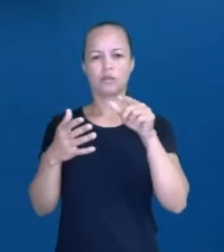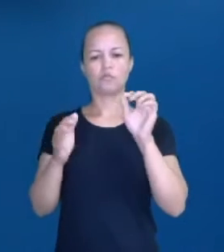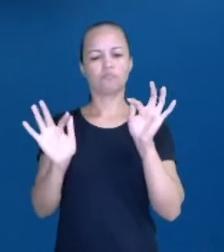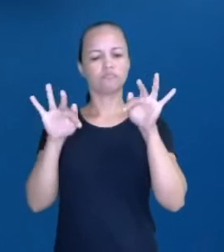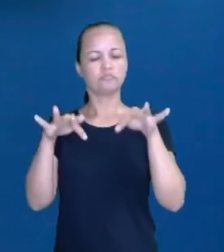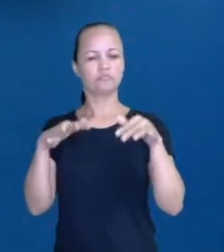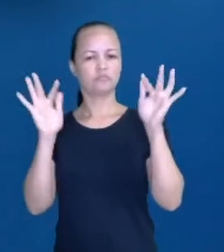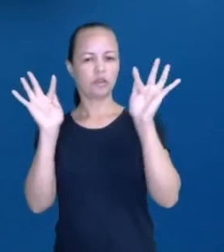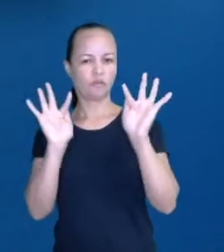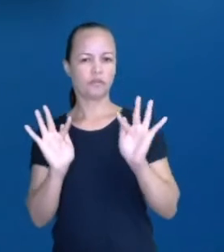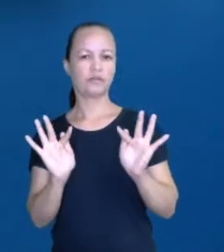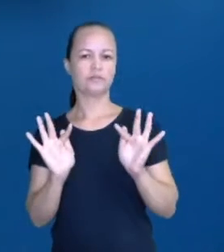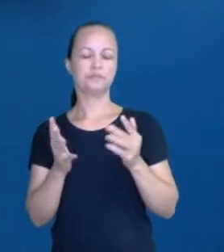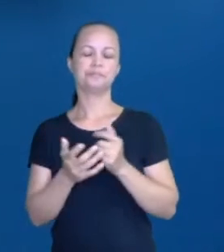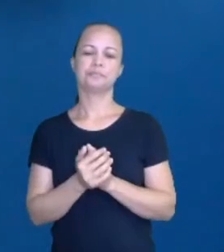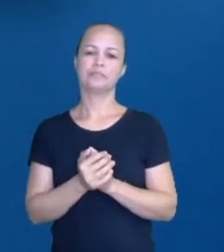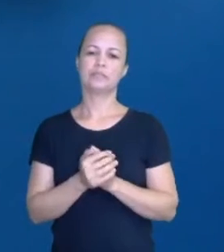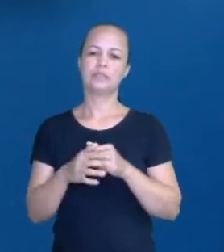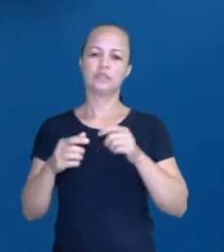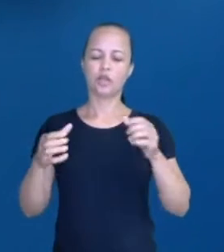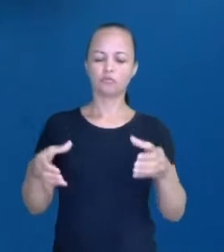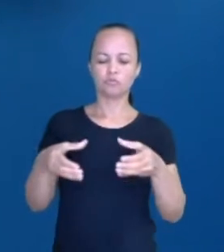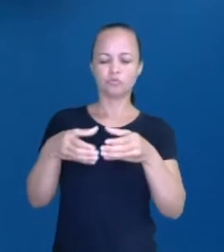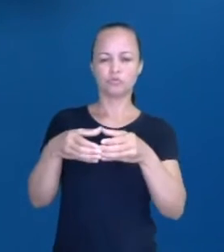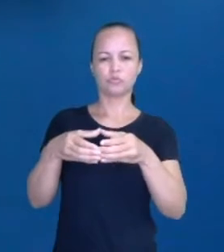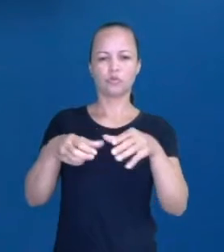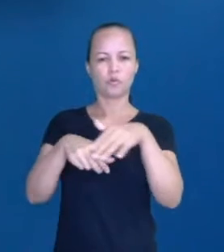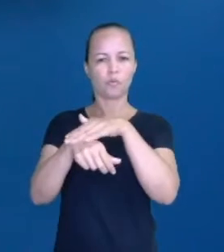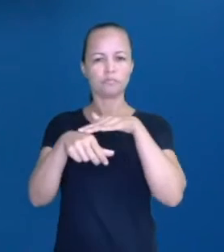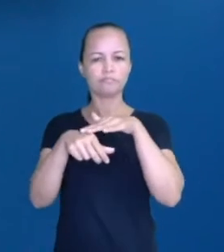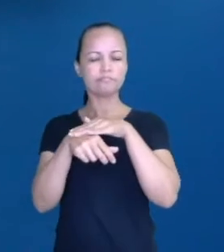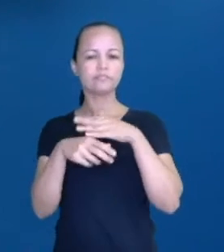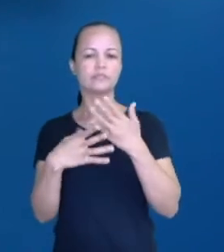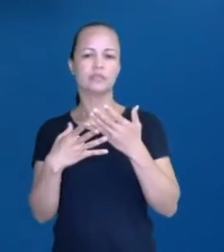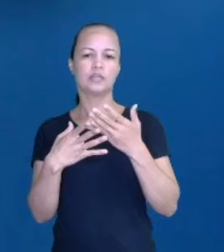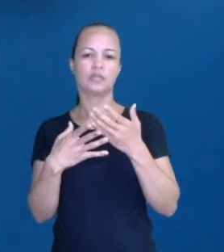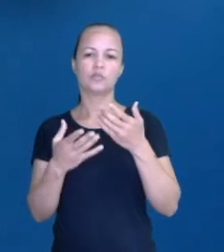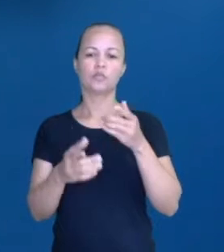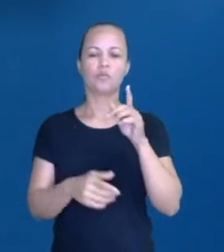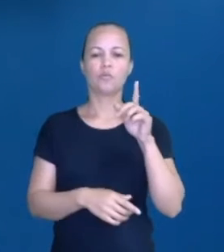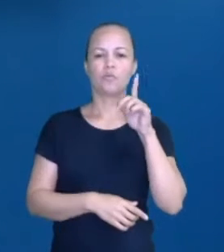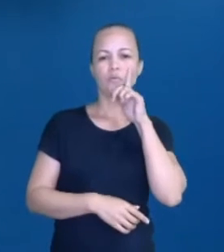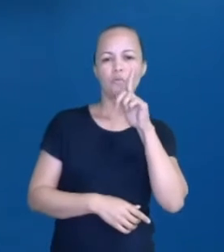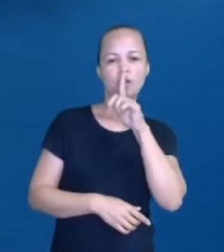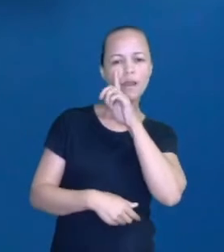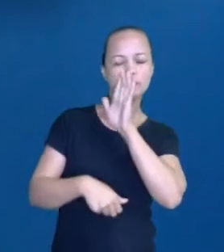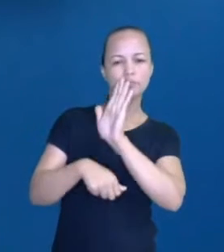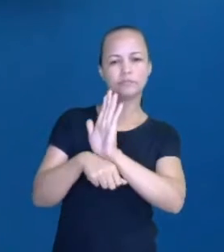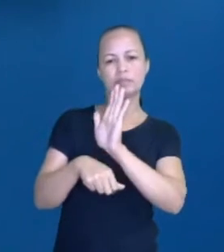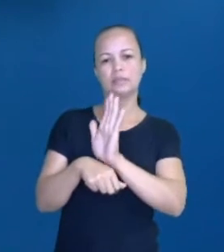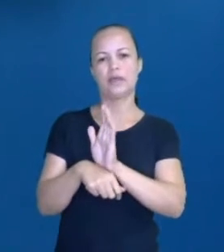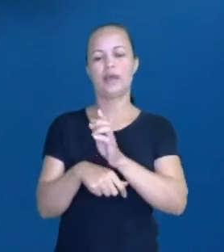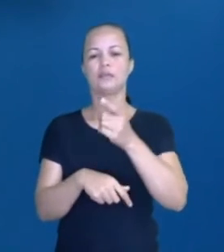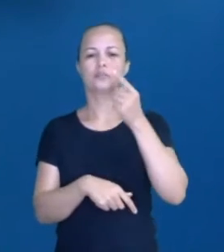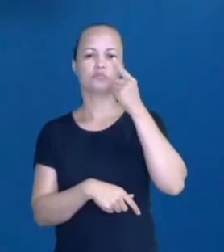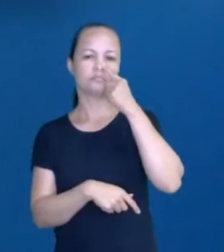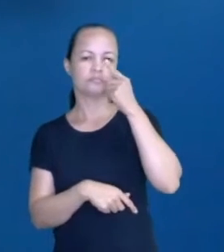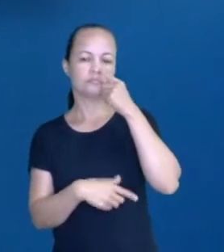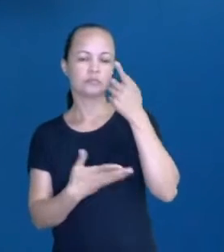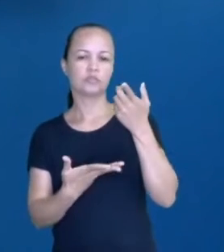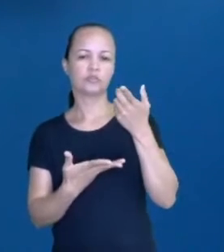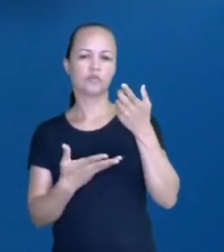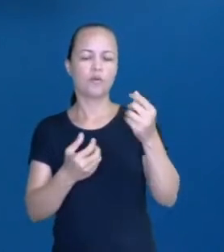nas rodas de conversas em família, no lanche da tarde com biscoito de polvilho, num abraço apertado